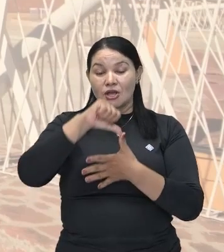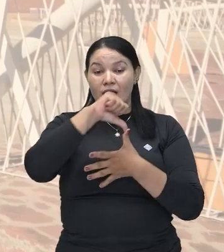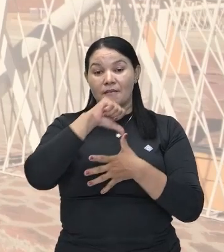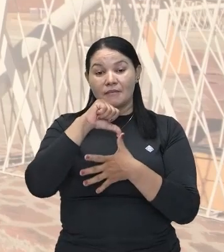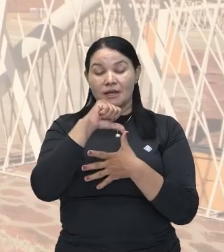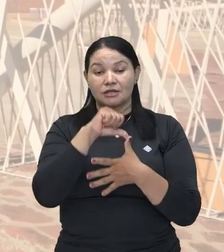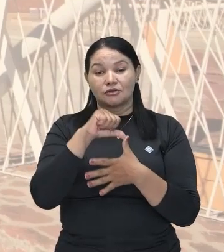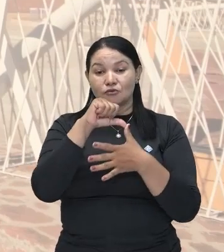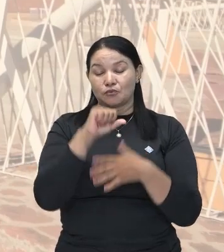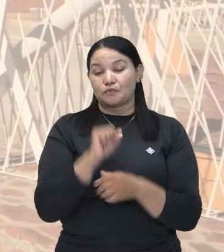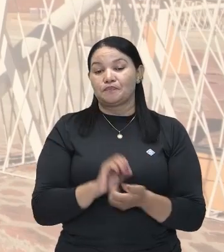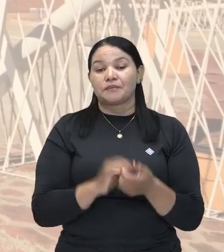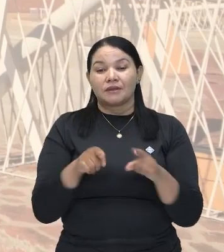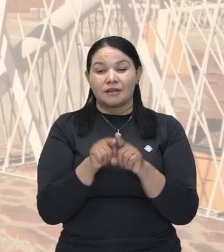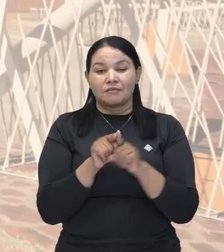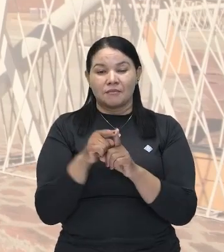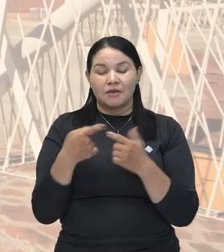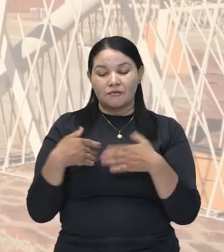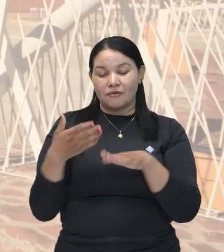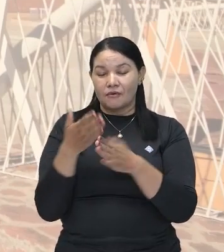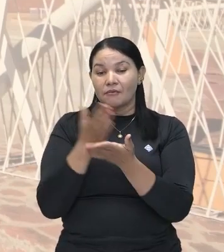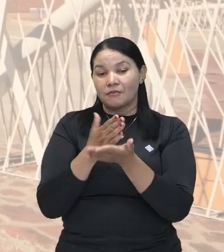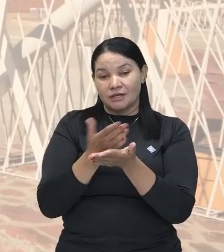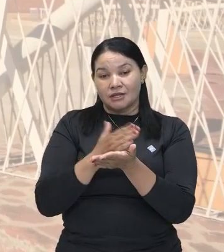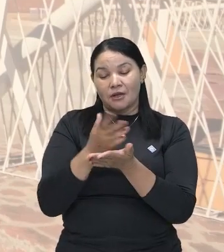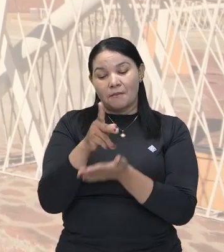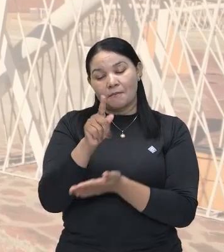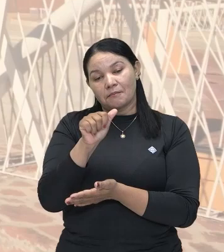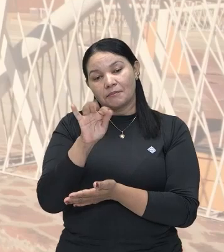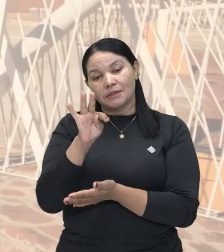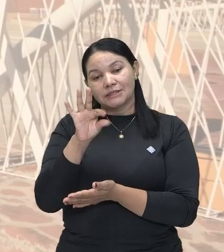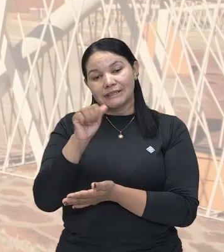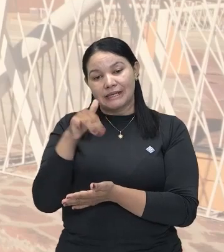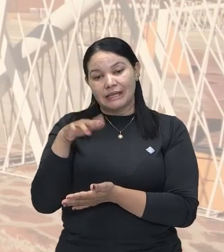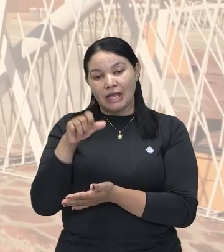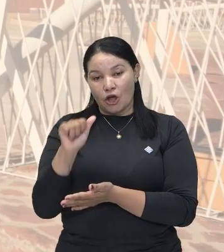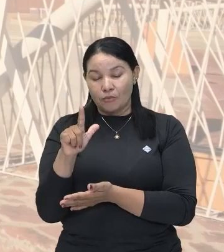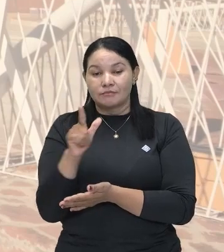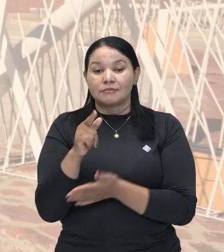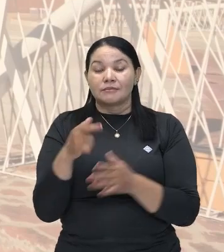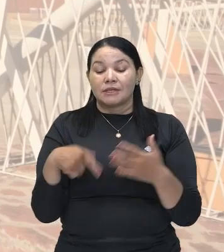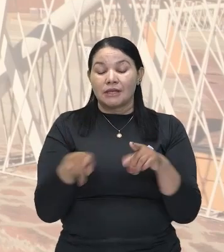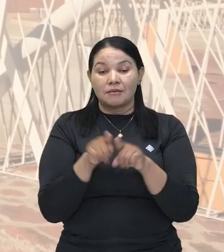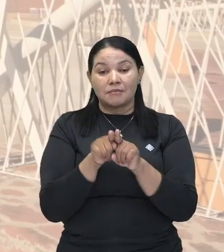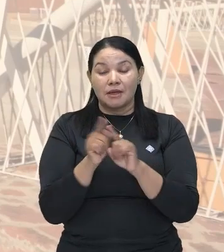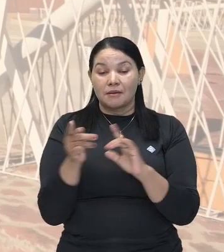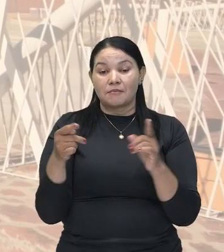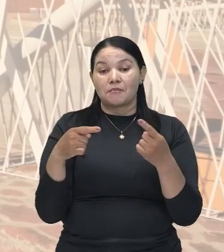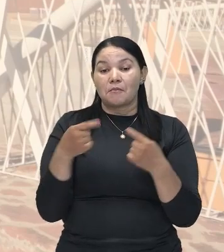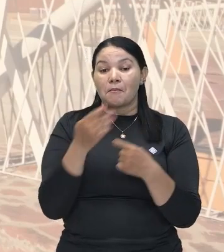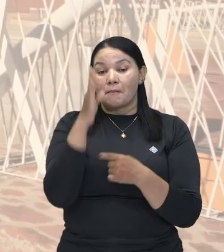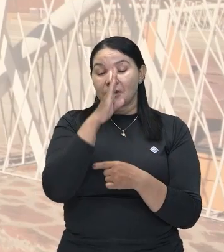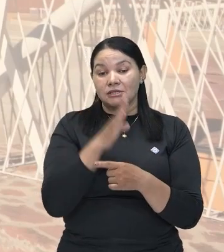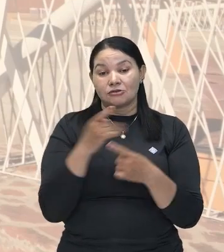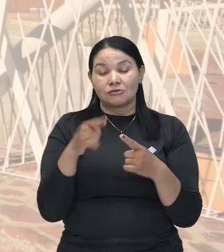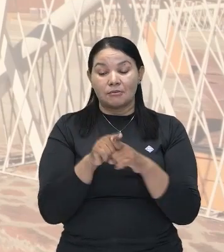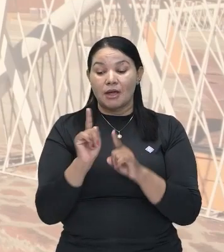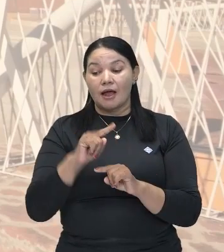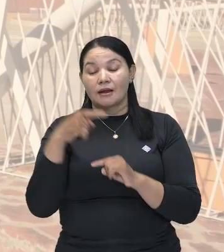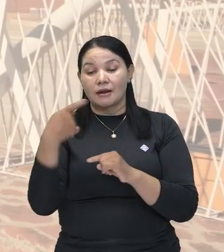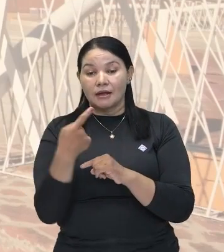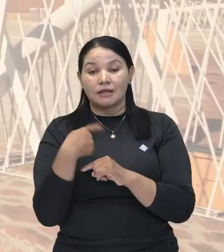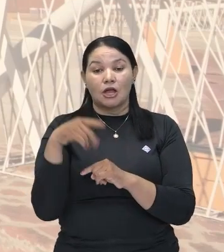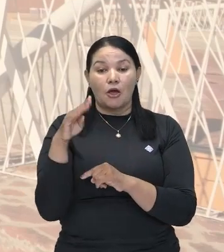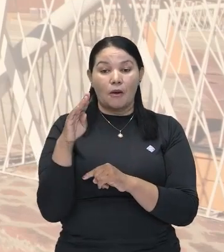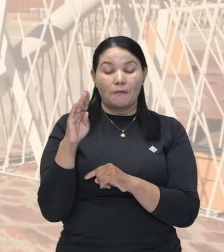justamente ali no Pantanal. O Pantanal vai além do Brasil, pega terras paraguaias, também além da Bolívia. No